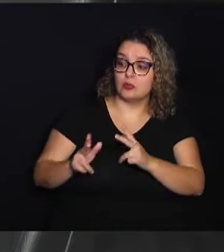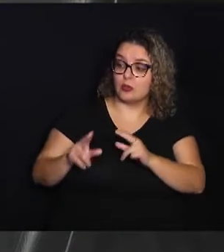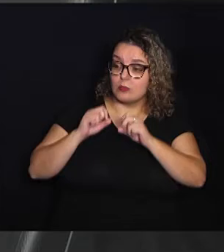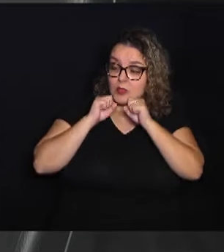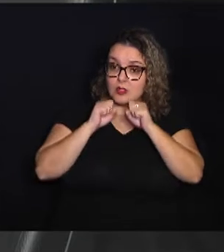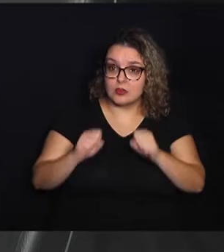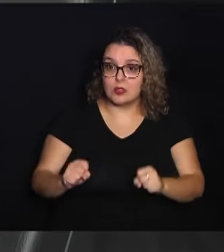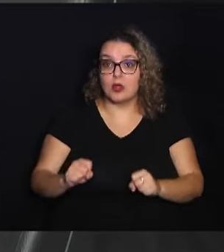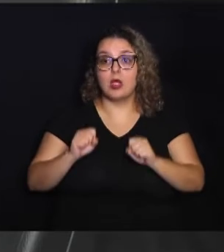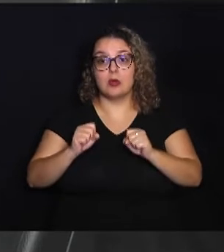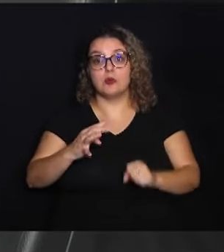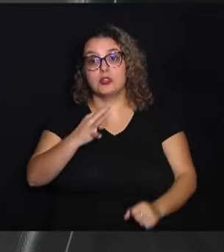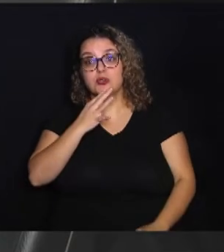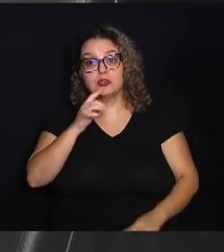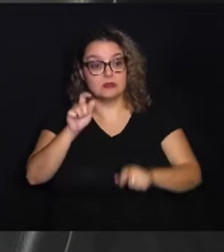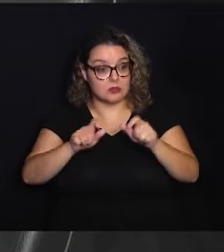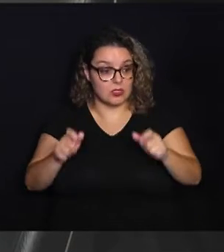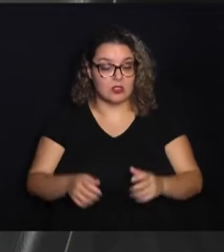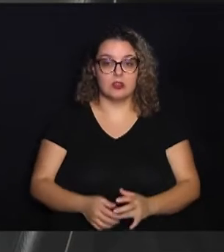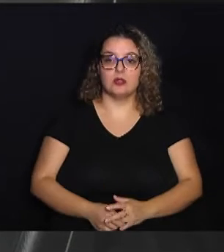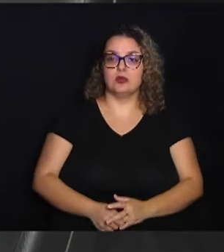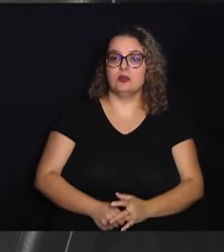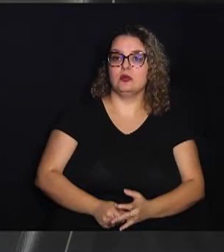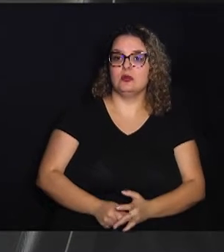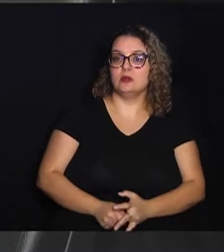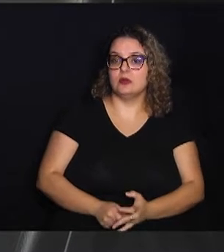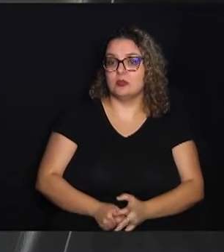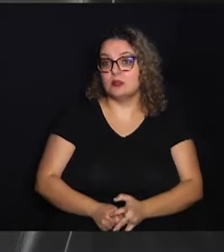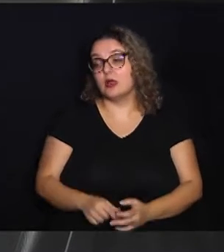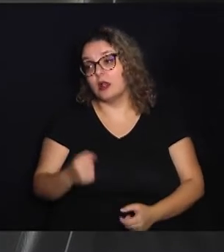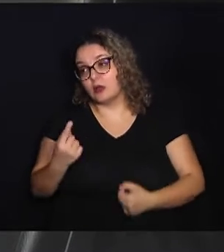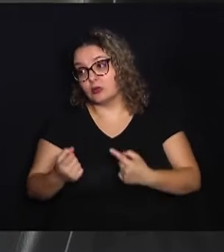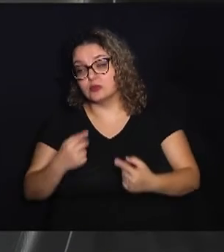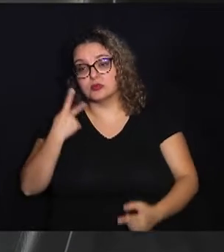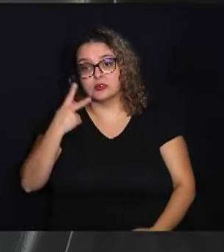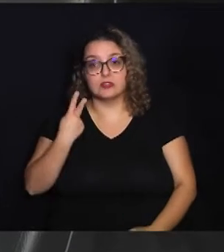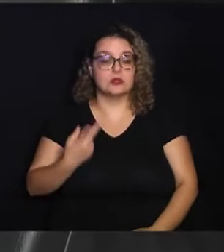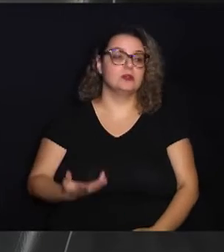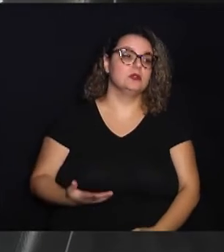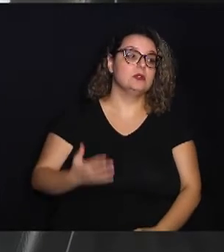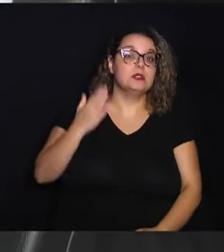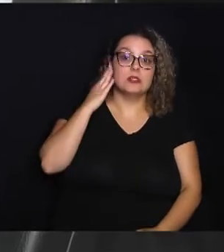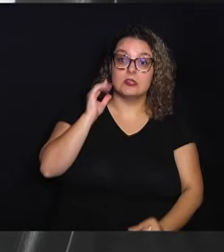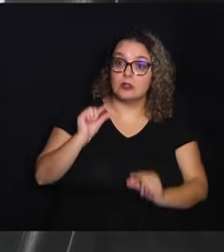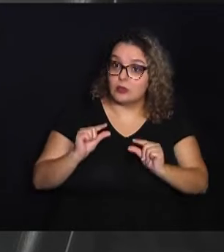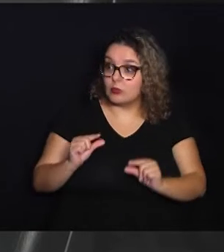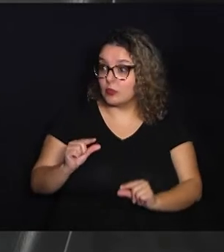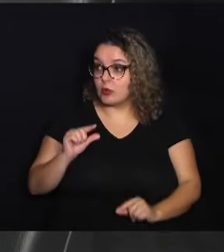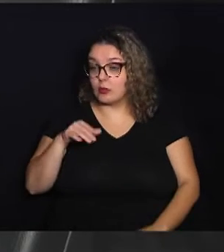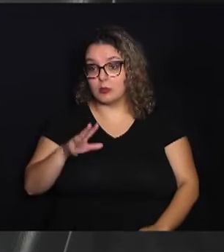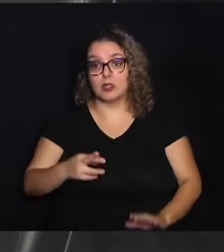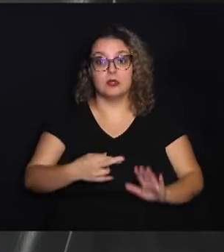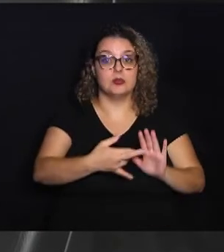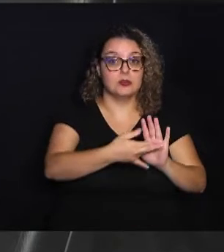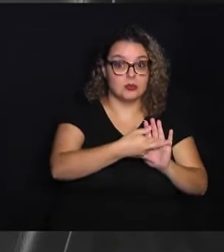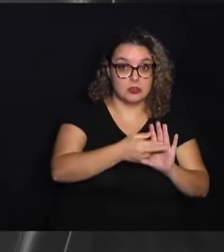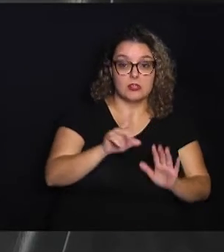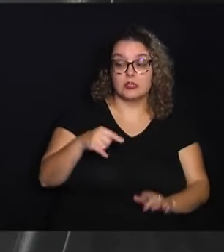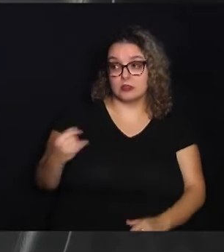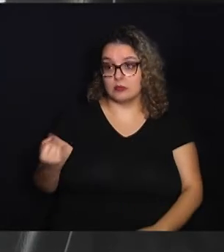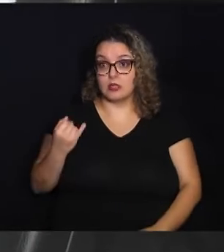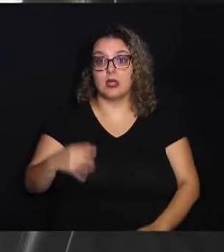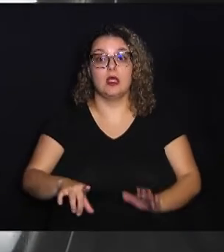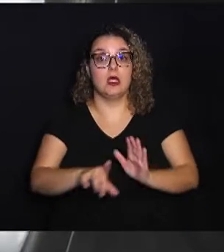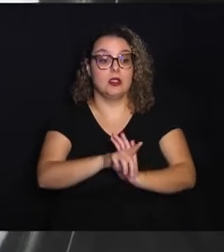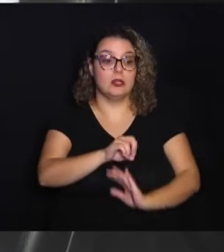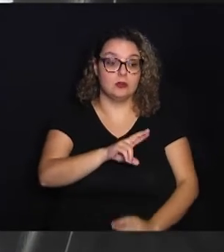Eu pude conhecer as pessoas, eu pude conhecer alguns vereadores, a gente pôde entender um pouco mais do regimento da Câmara, que é importante, lei